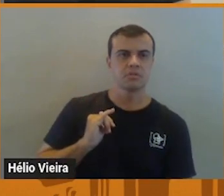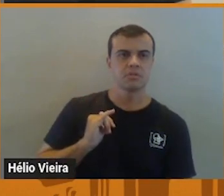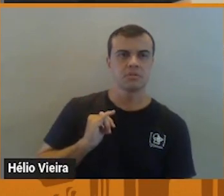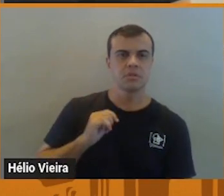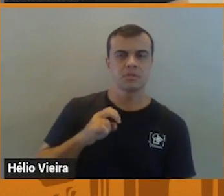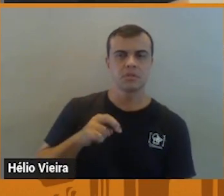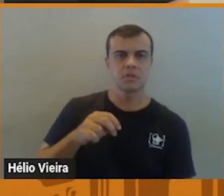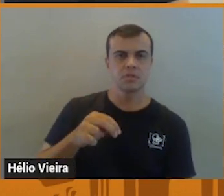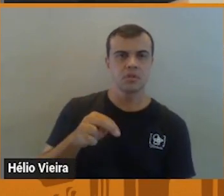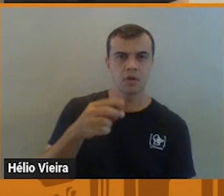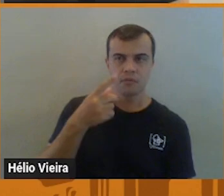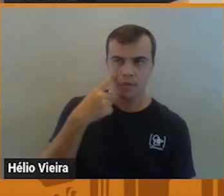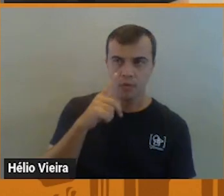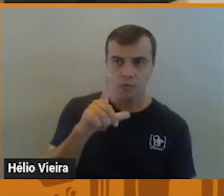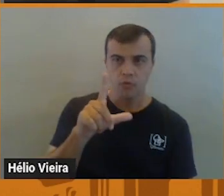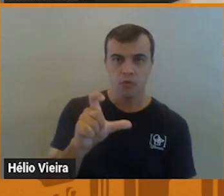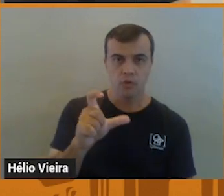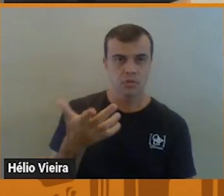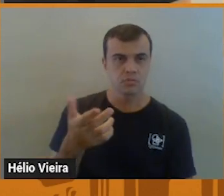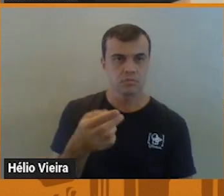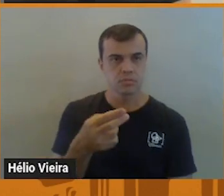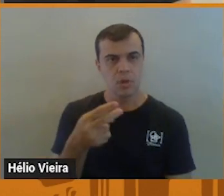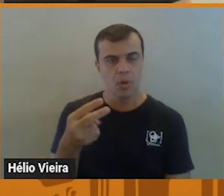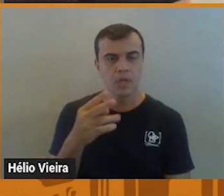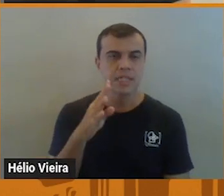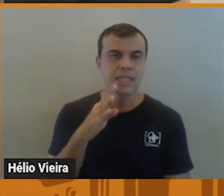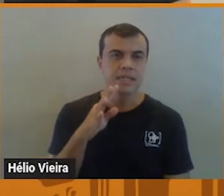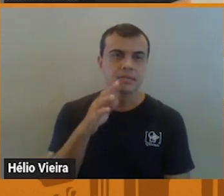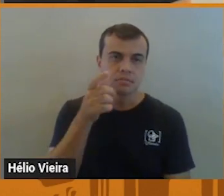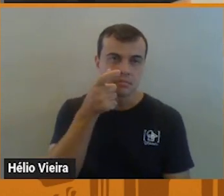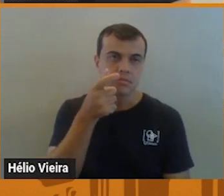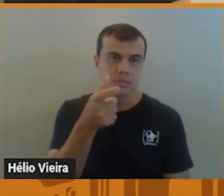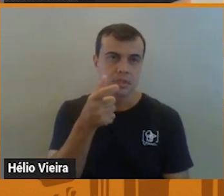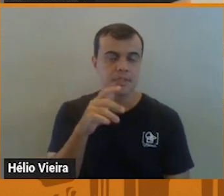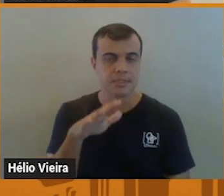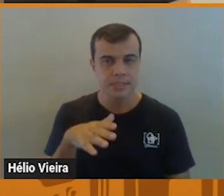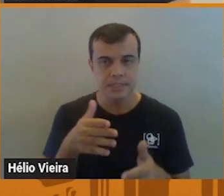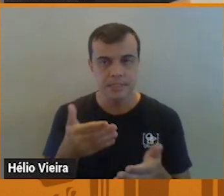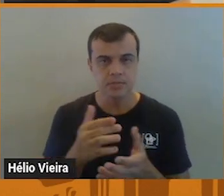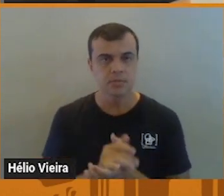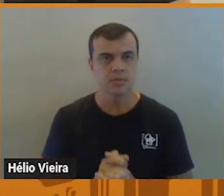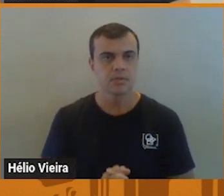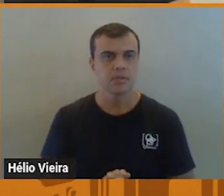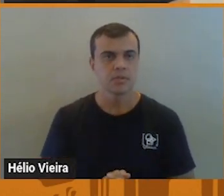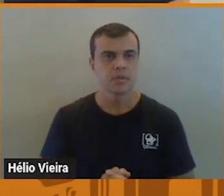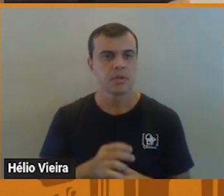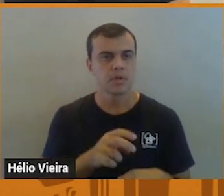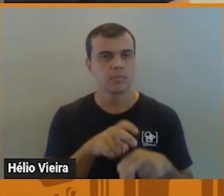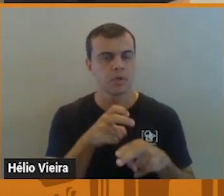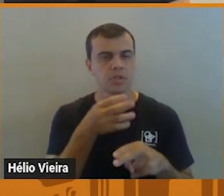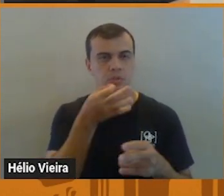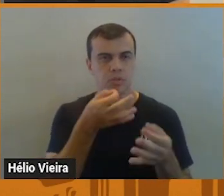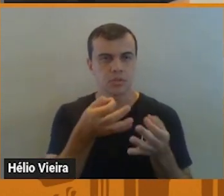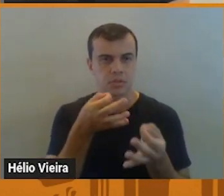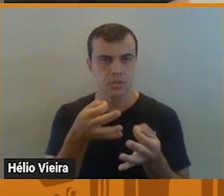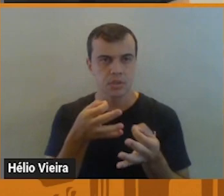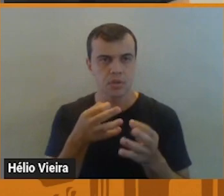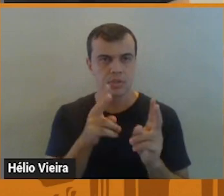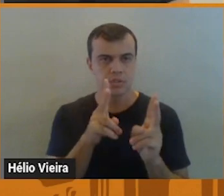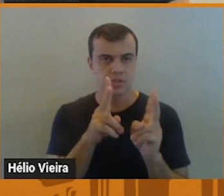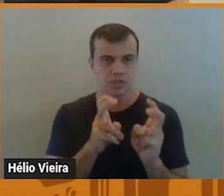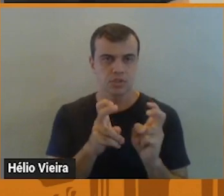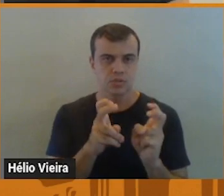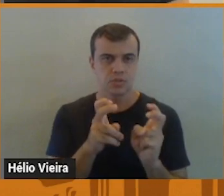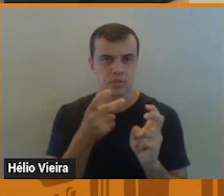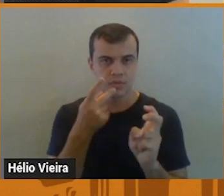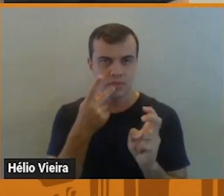andando pela cidade, fotografei uma coisa que eu achei interessante. Então, por isso a sugestão do título da exposição, Que